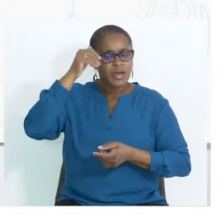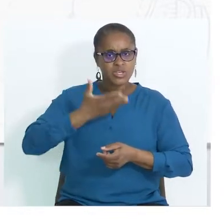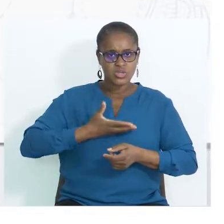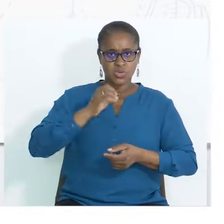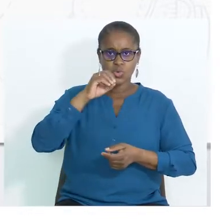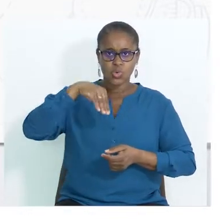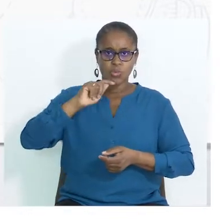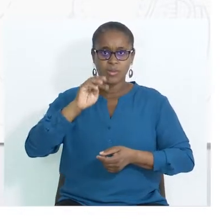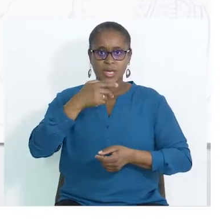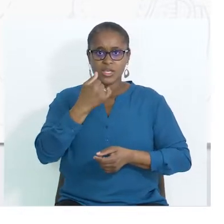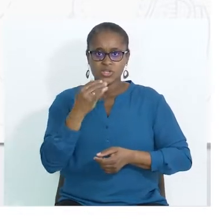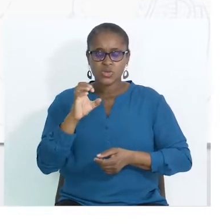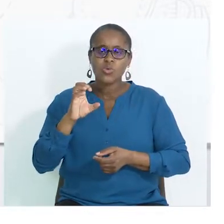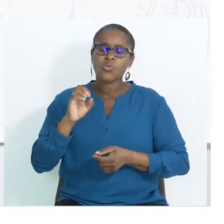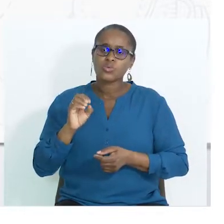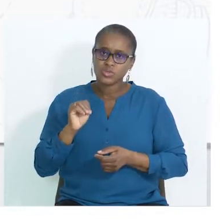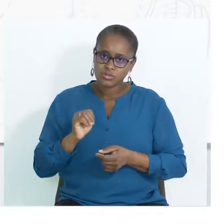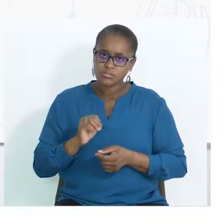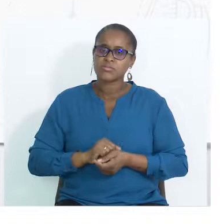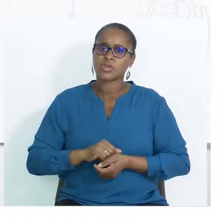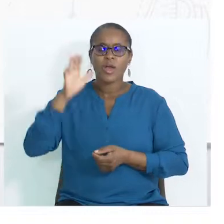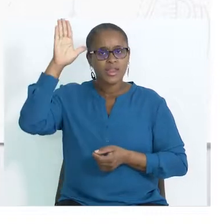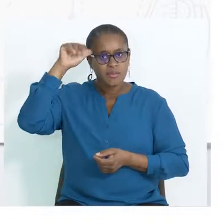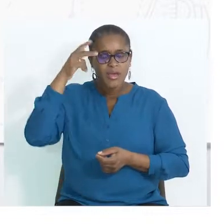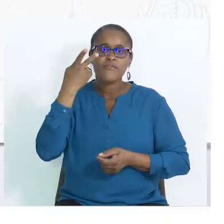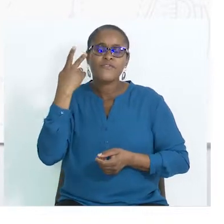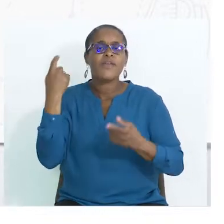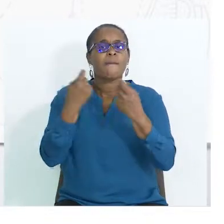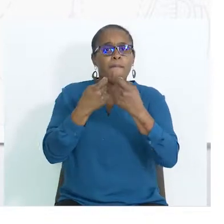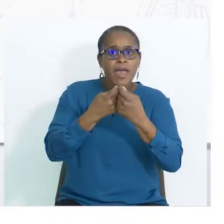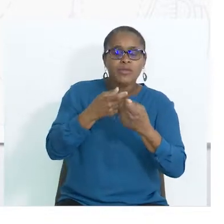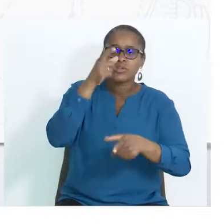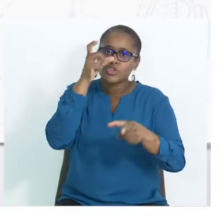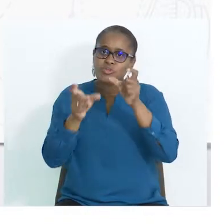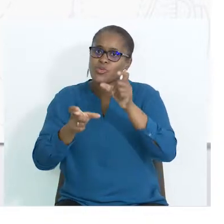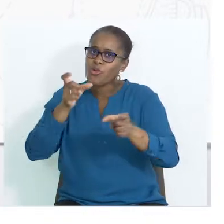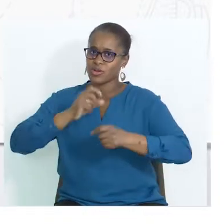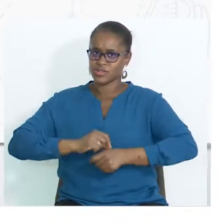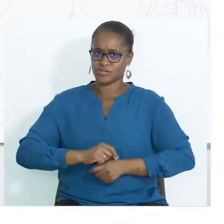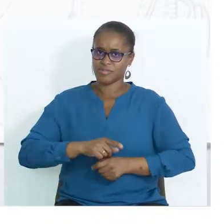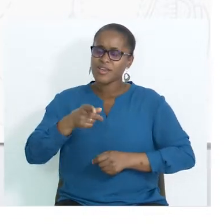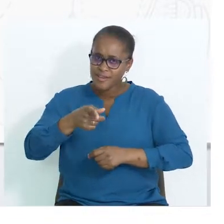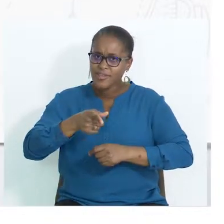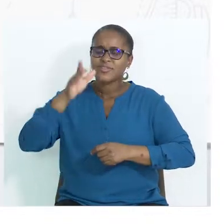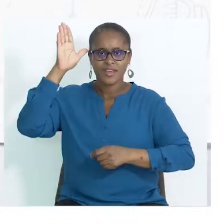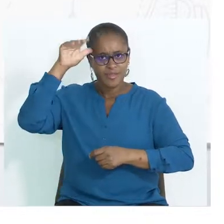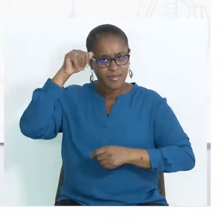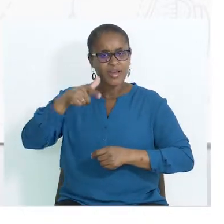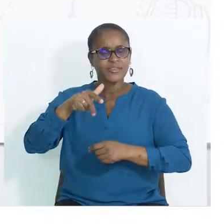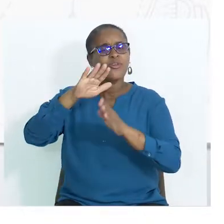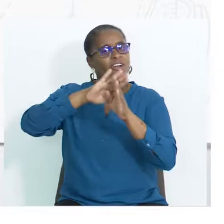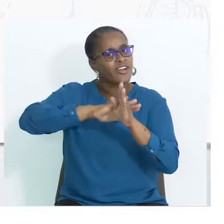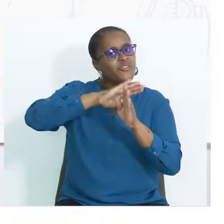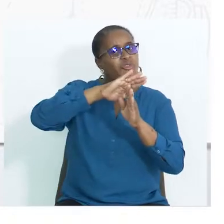domésticos são animais que vivem perto das pessoas Esses